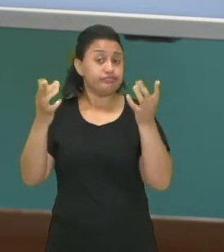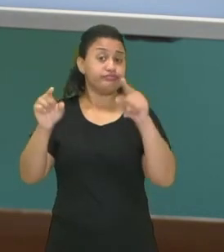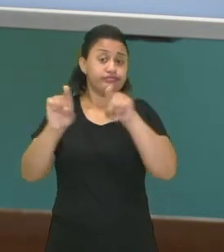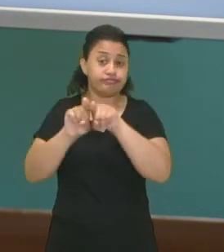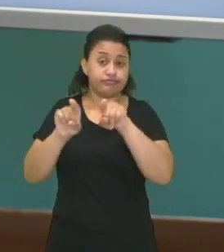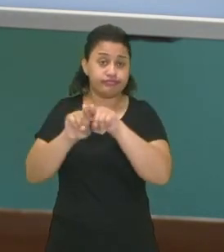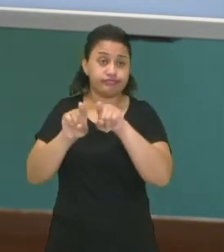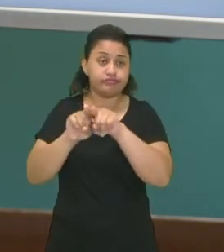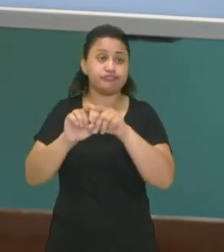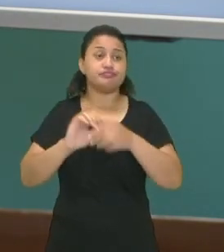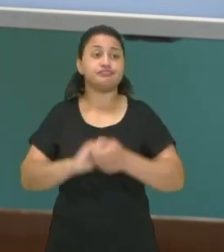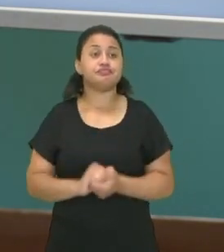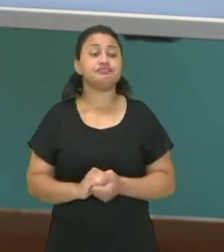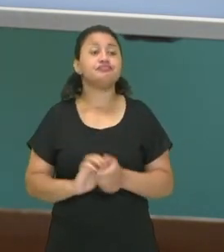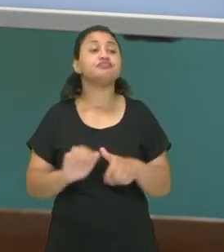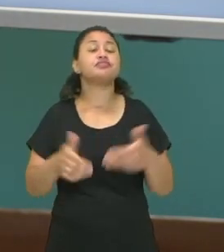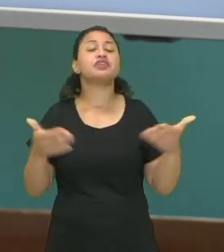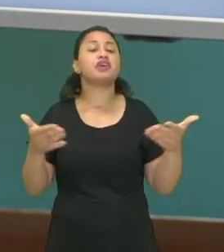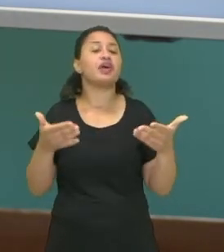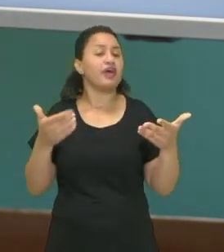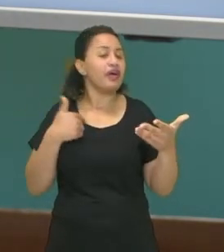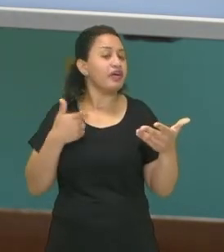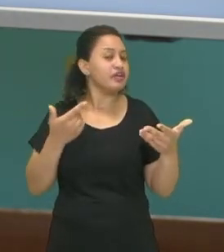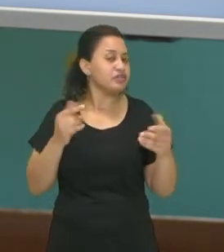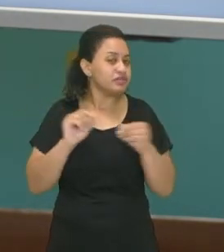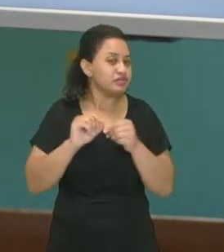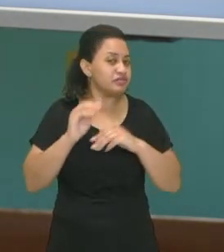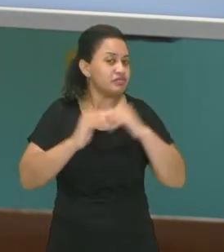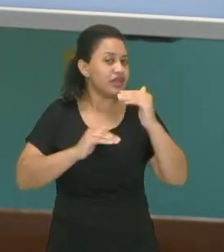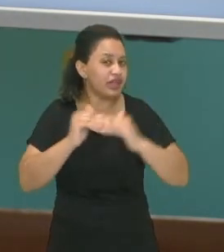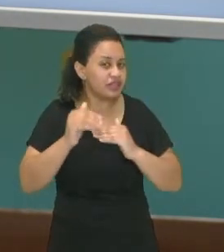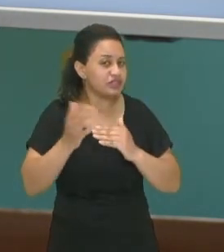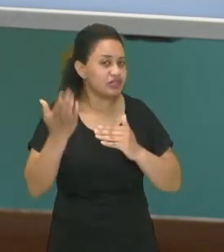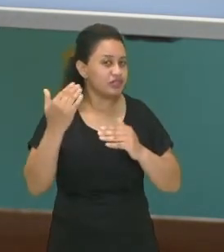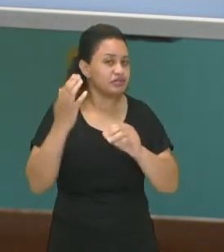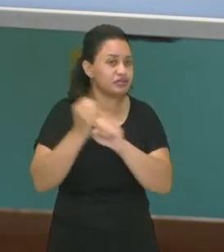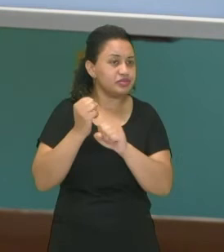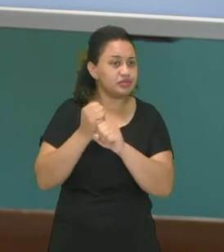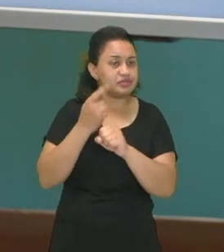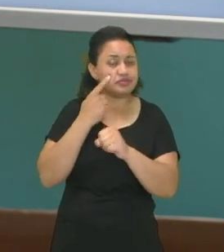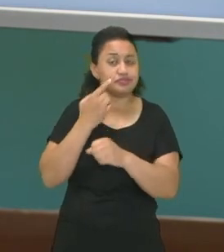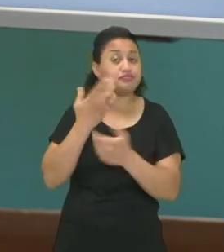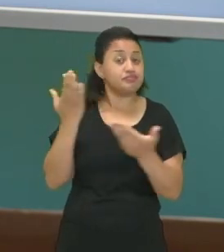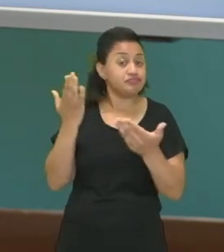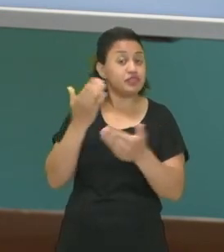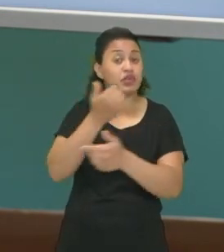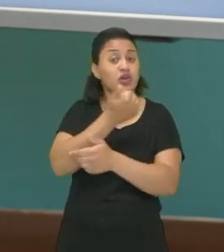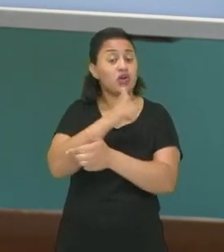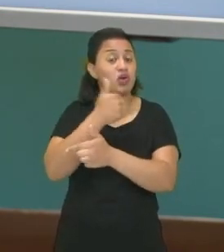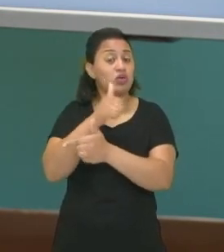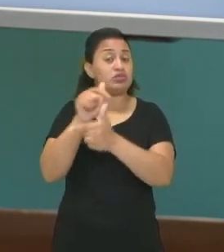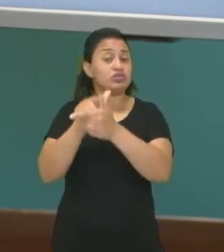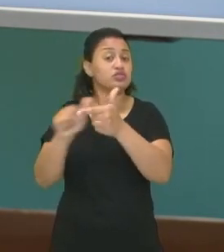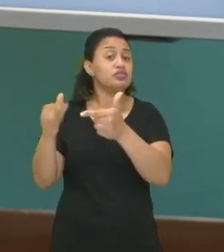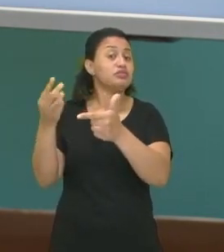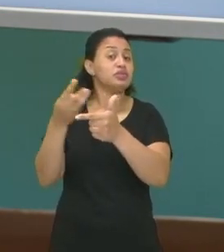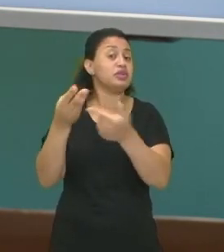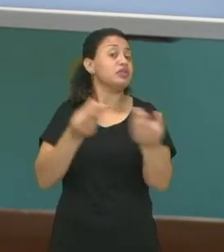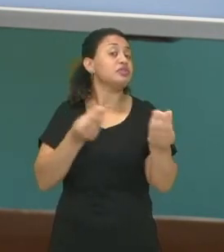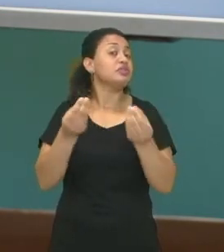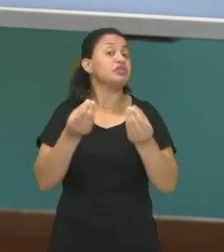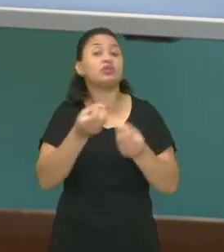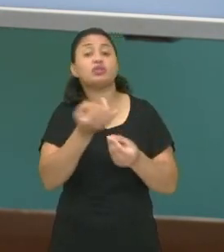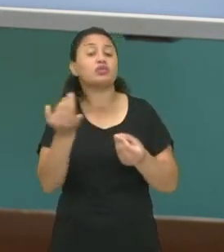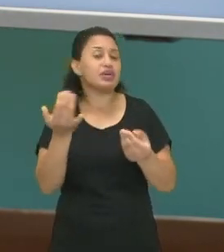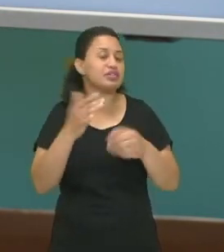bom? Então, tá joia, né? Que tal a gente aplicar agora? Vamos calcular um pouquinho? Olha lá. Então, calcule agora, 11 divididos por 3.